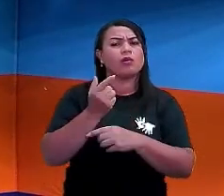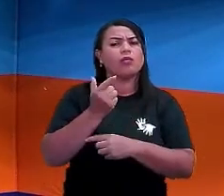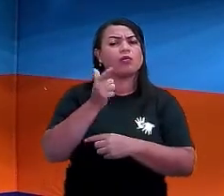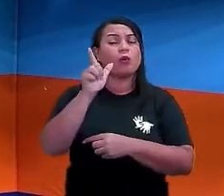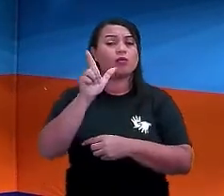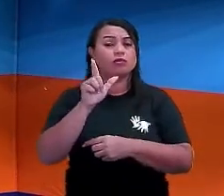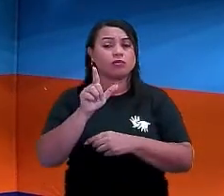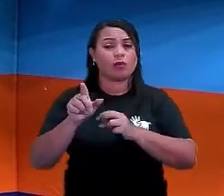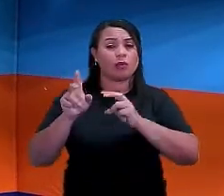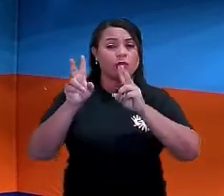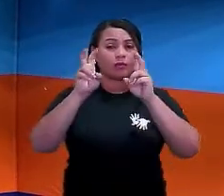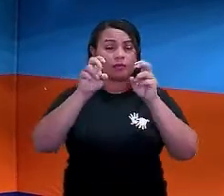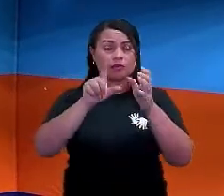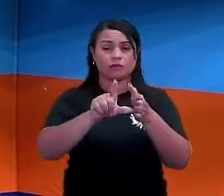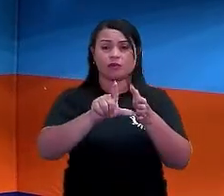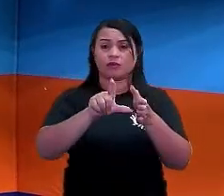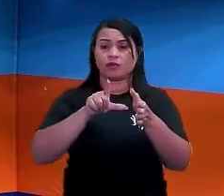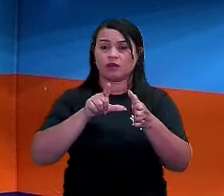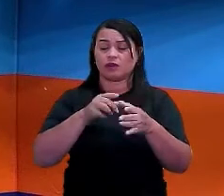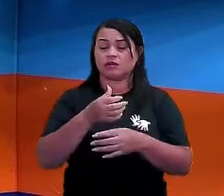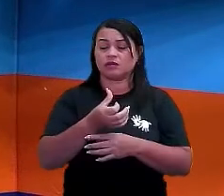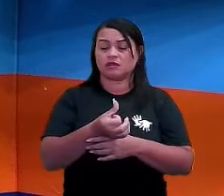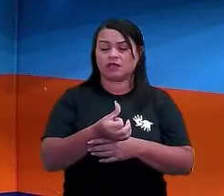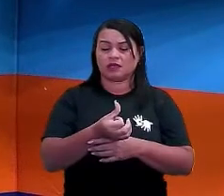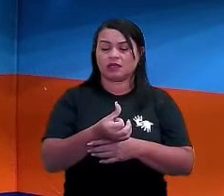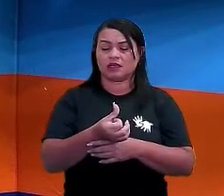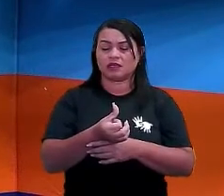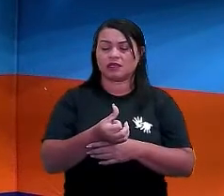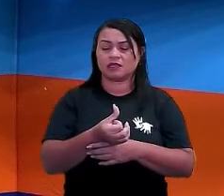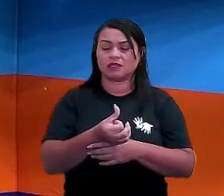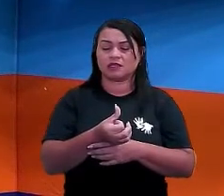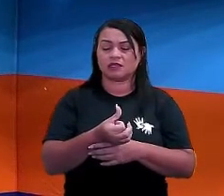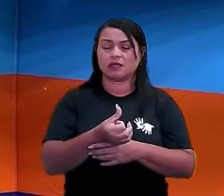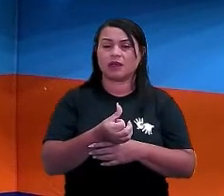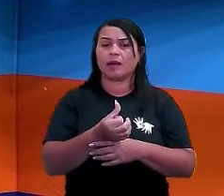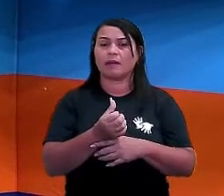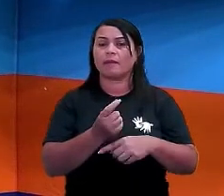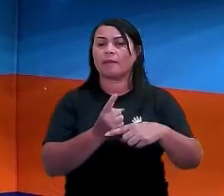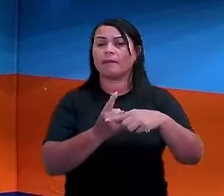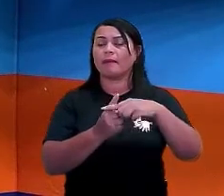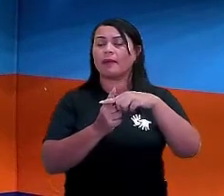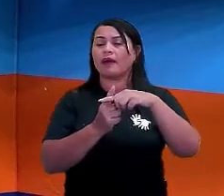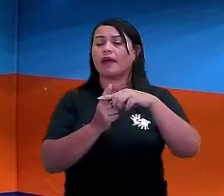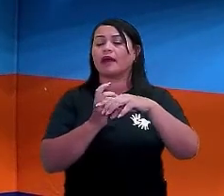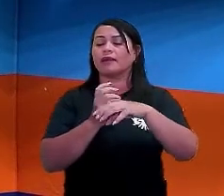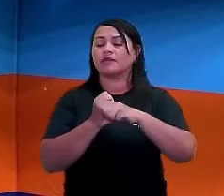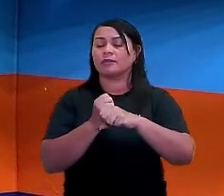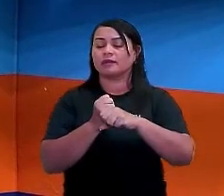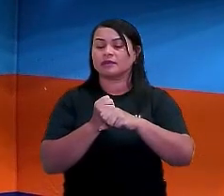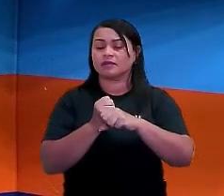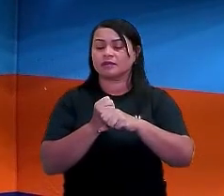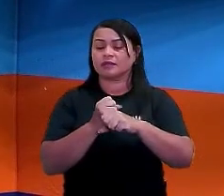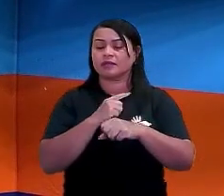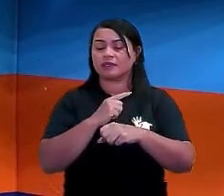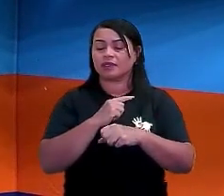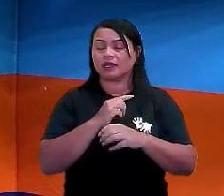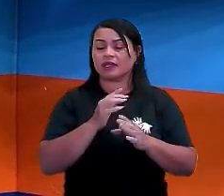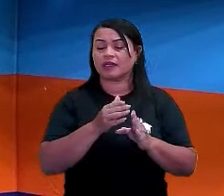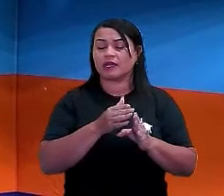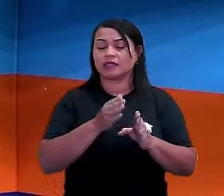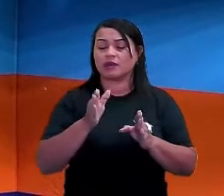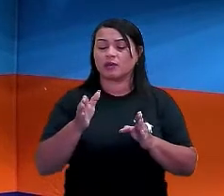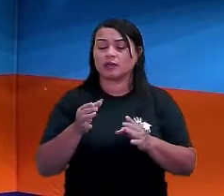ó, termo anterior, 6, mais a posição que ele está na sequência. Se ele está no